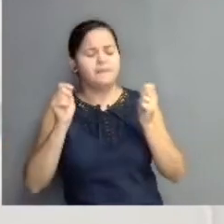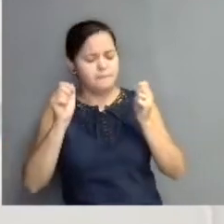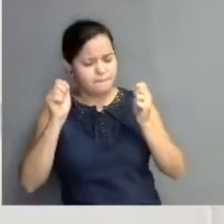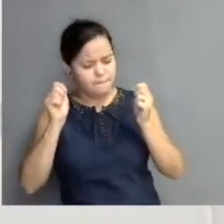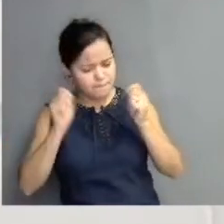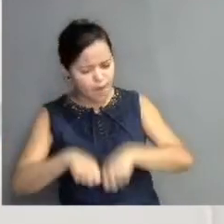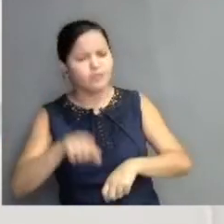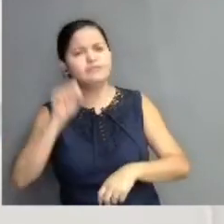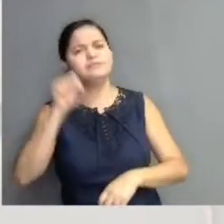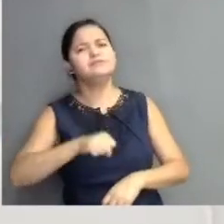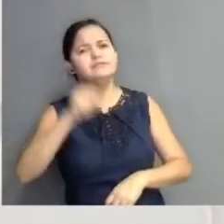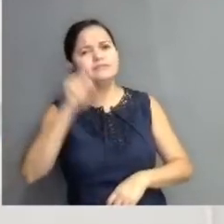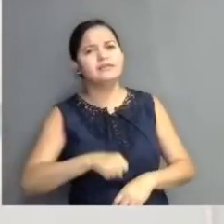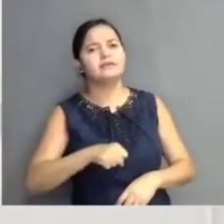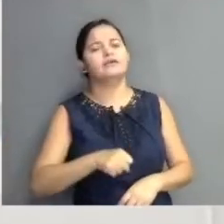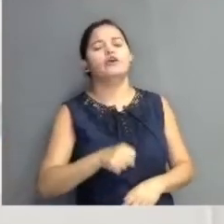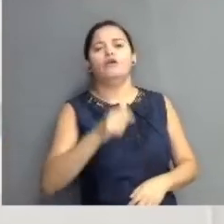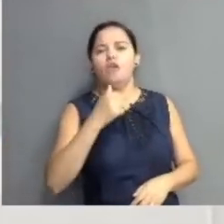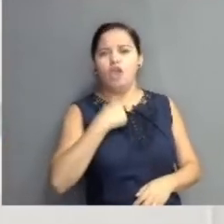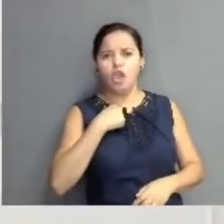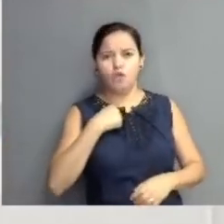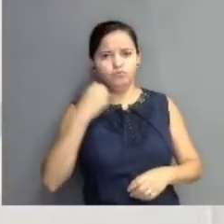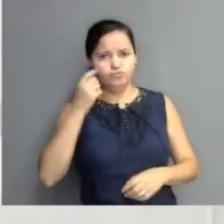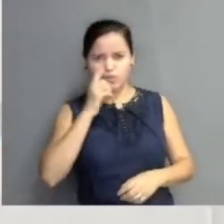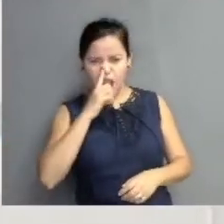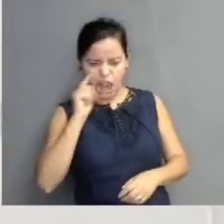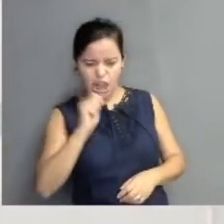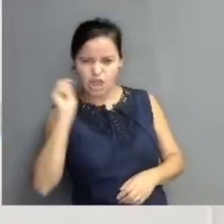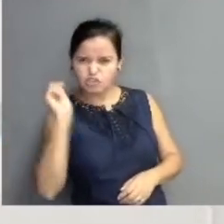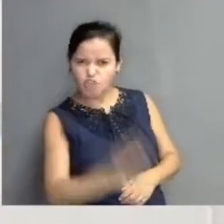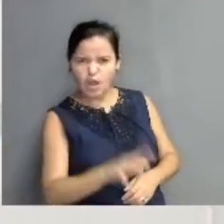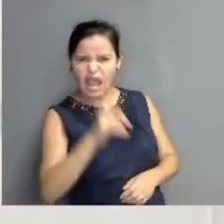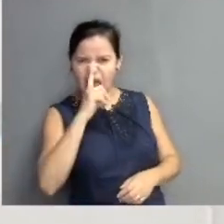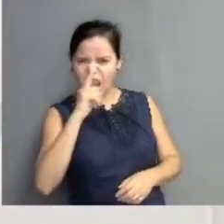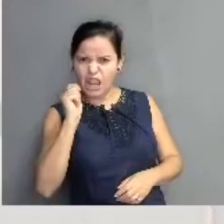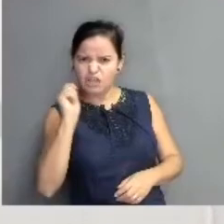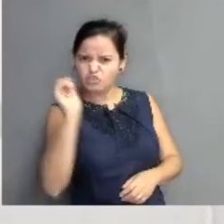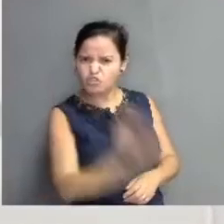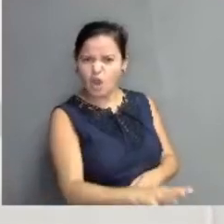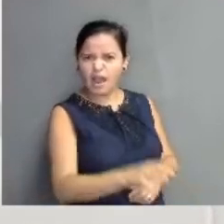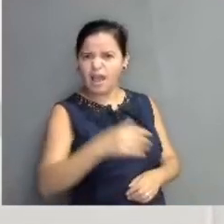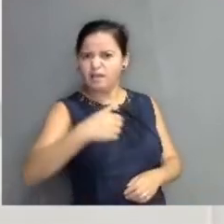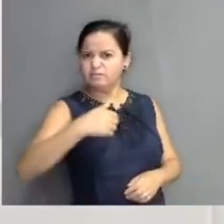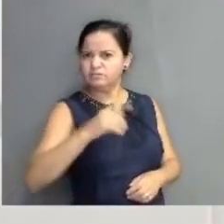enchendo várias vezes. Será que eu preciso o tempo todo